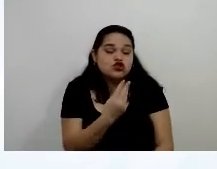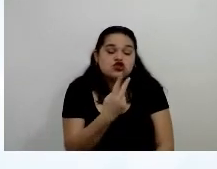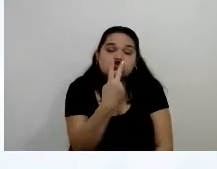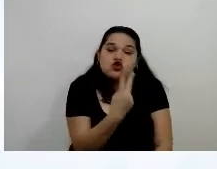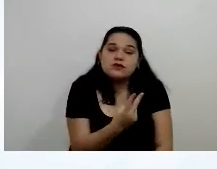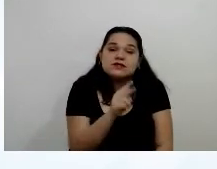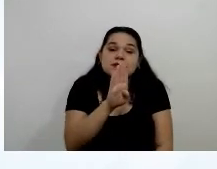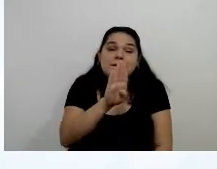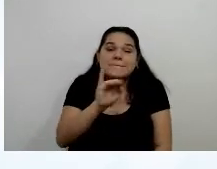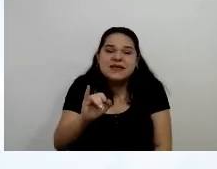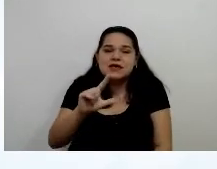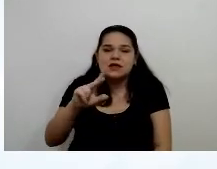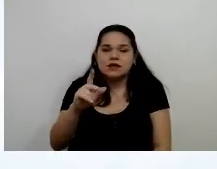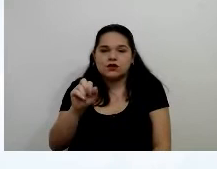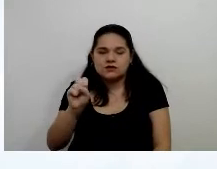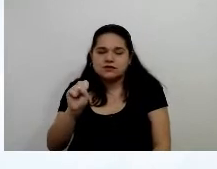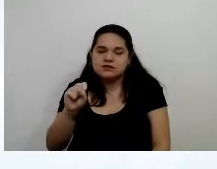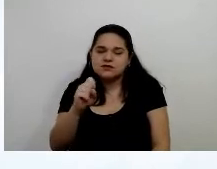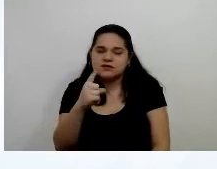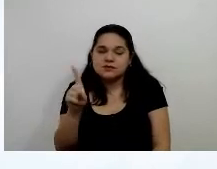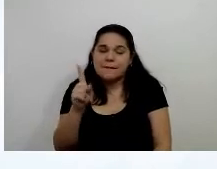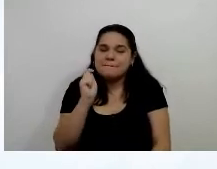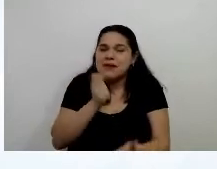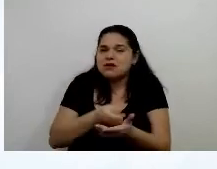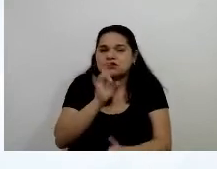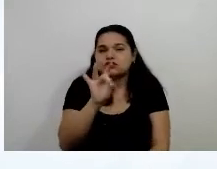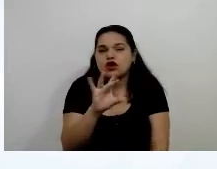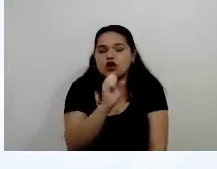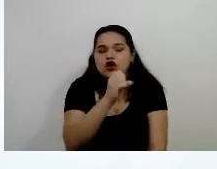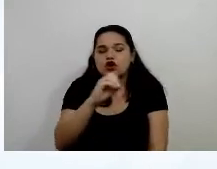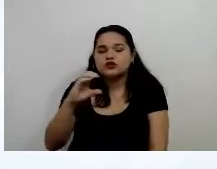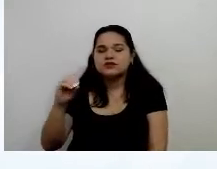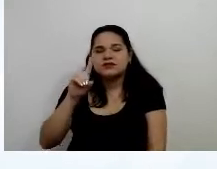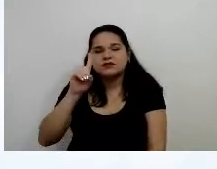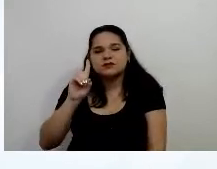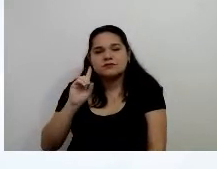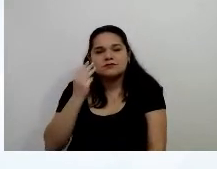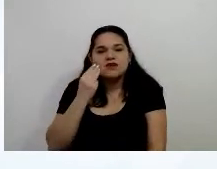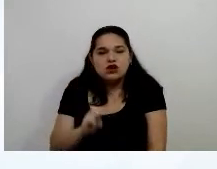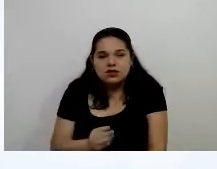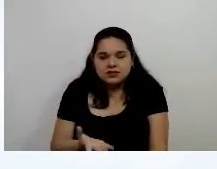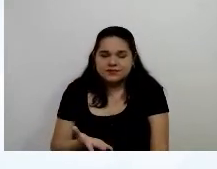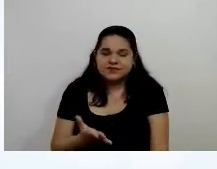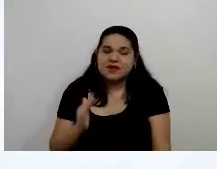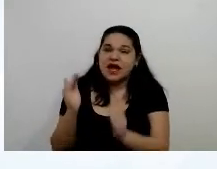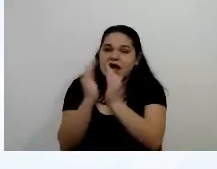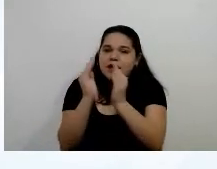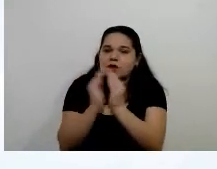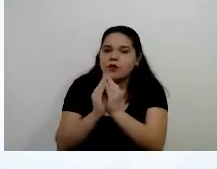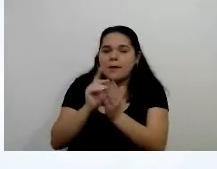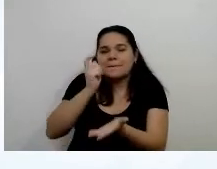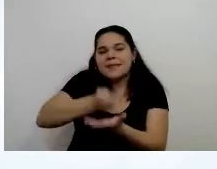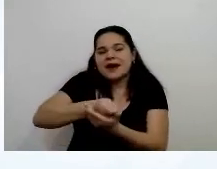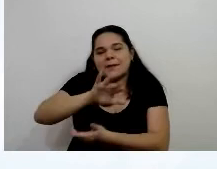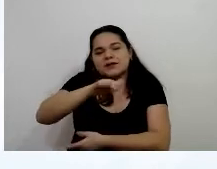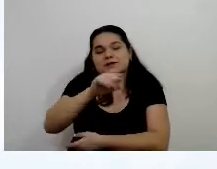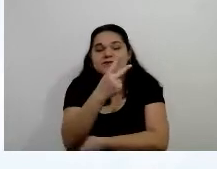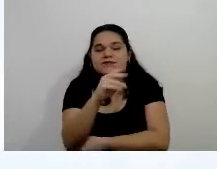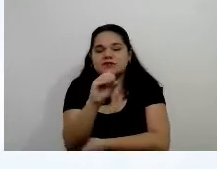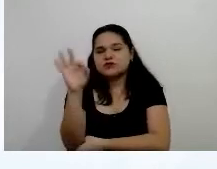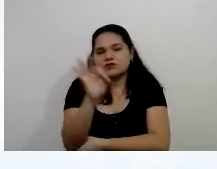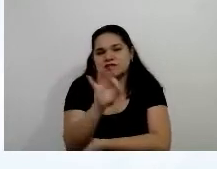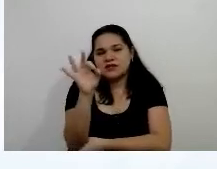800 em quitação aquela dívida. Em média, a Renault paga somente 20% do ICMS